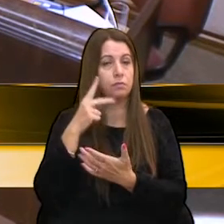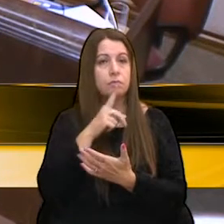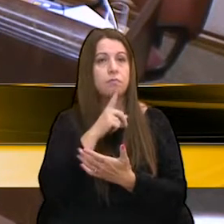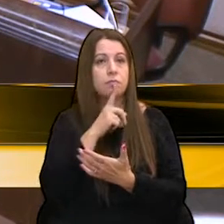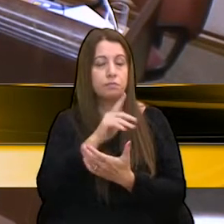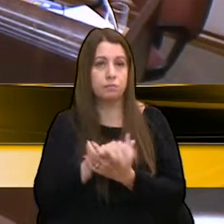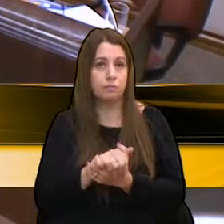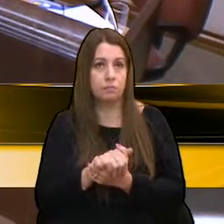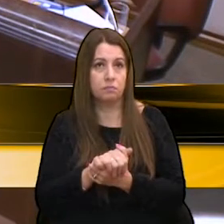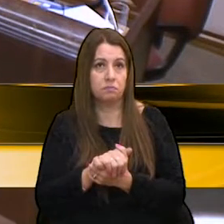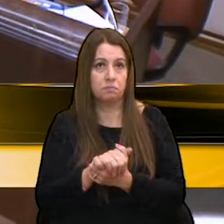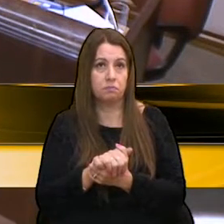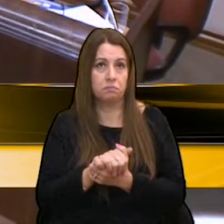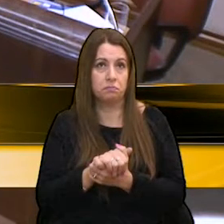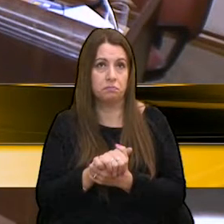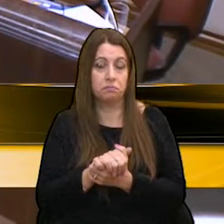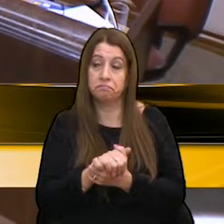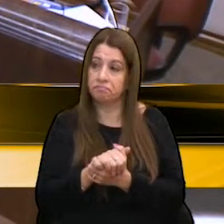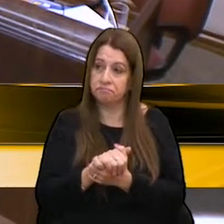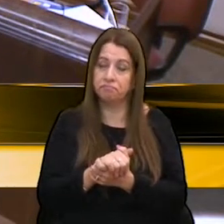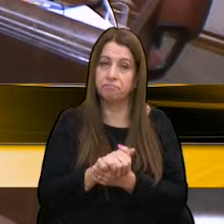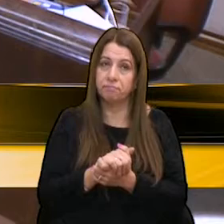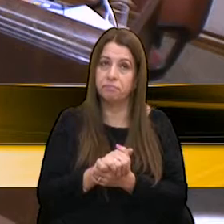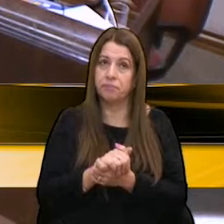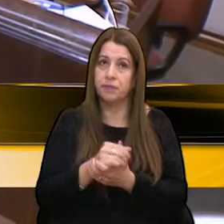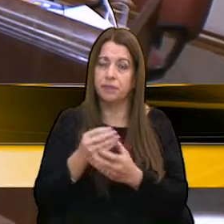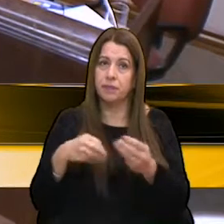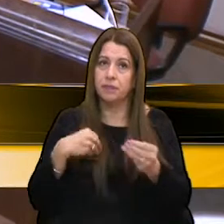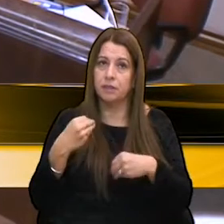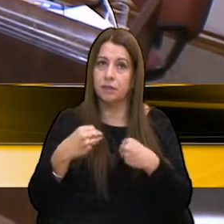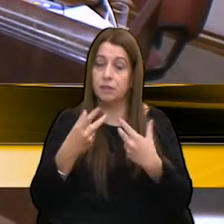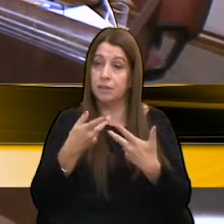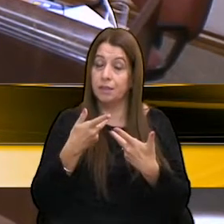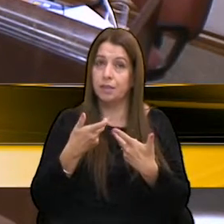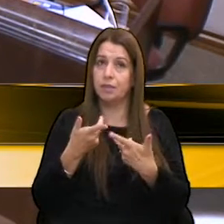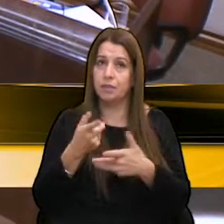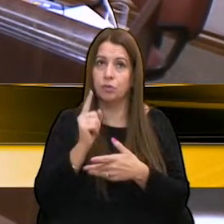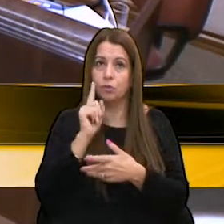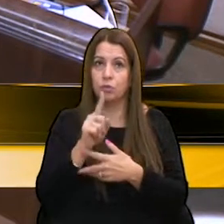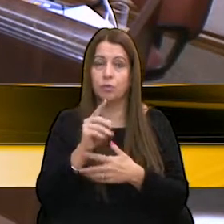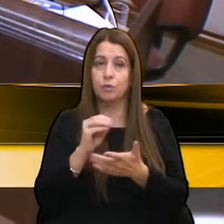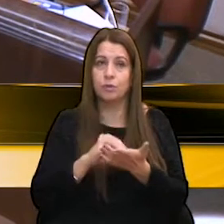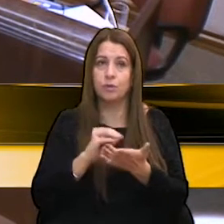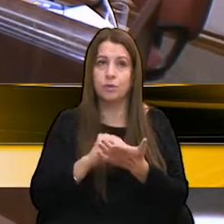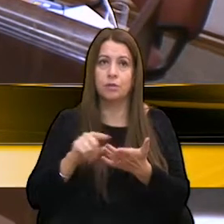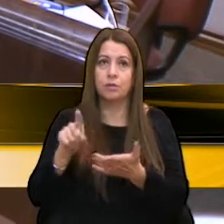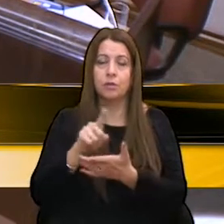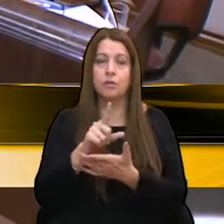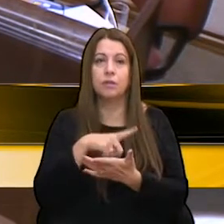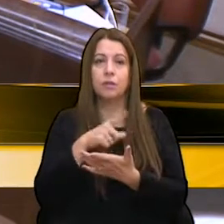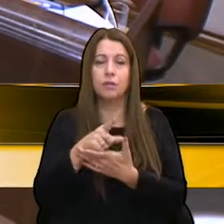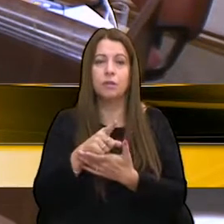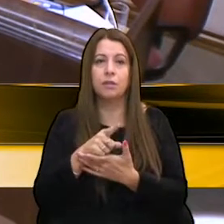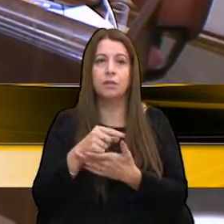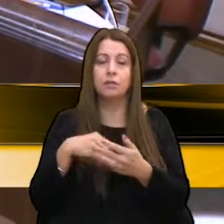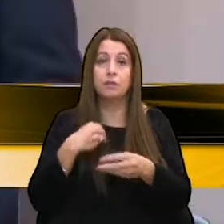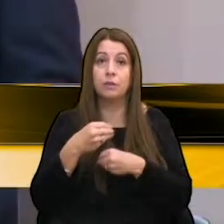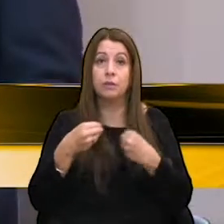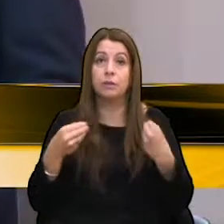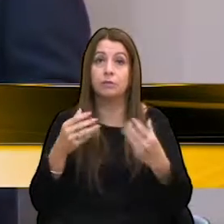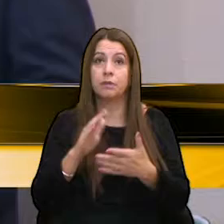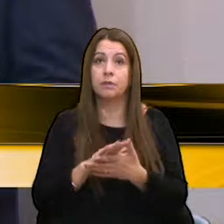Alberto, que a gente sente lesado no que diz respeito à falta, muitas das vezes, de